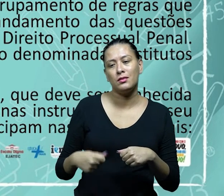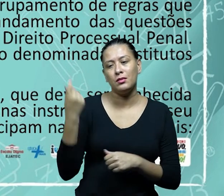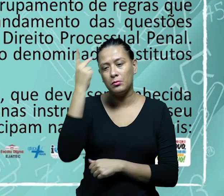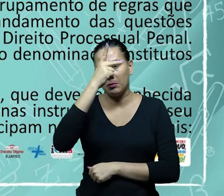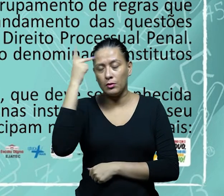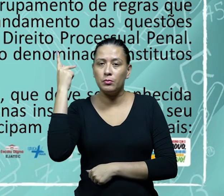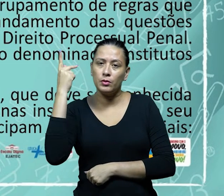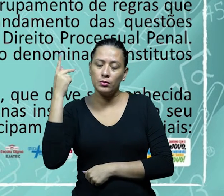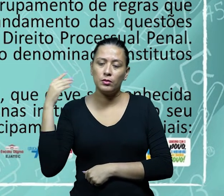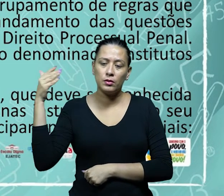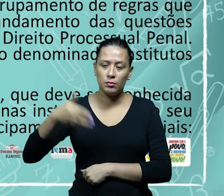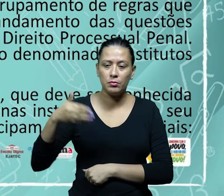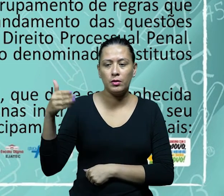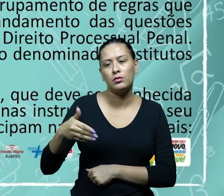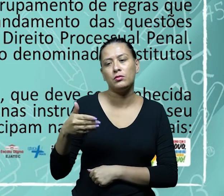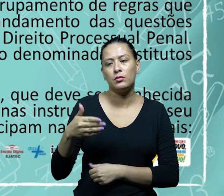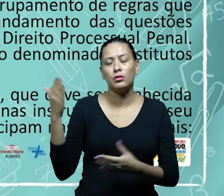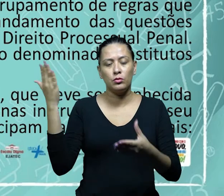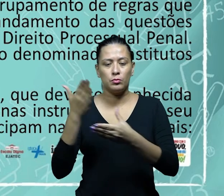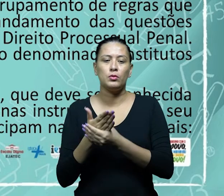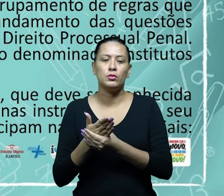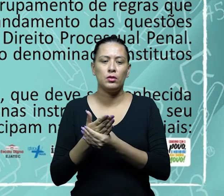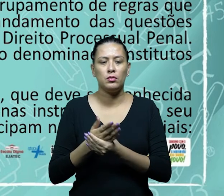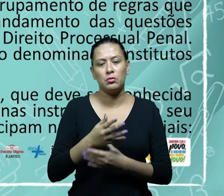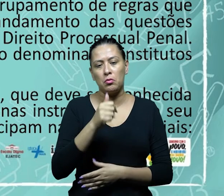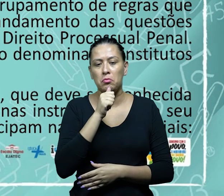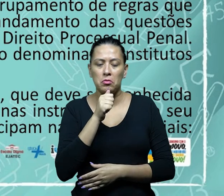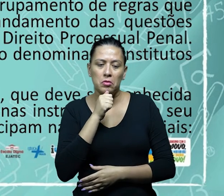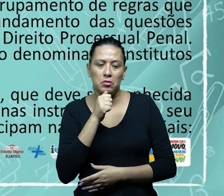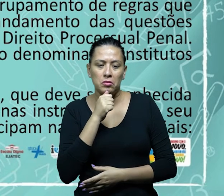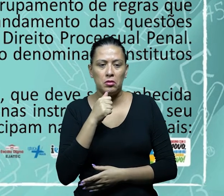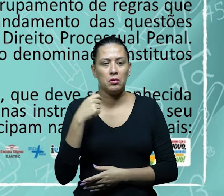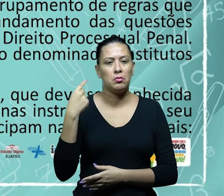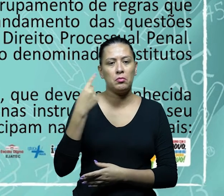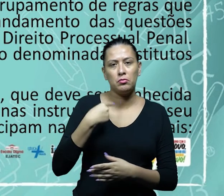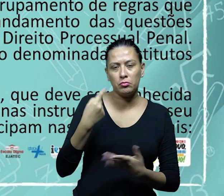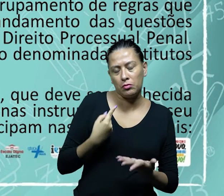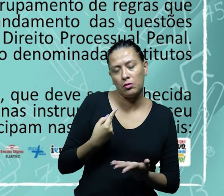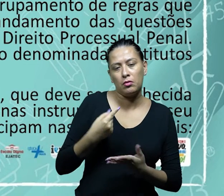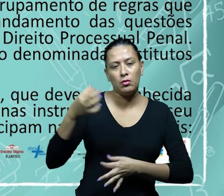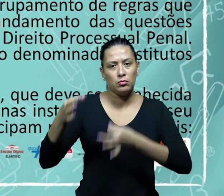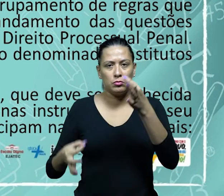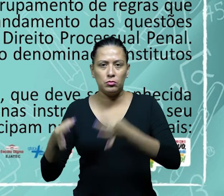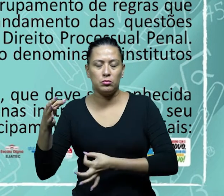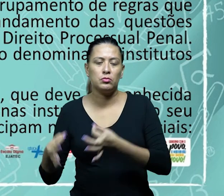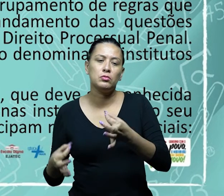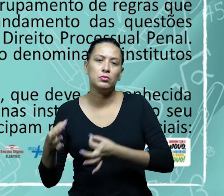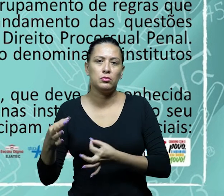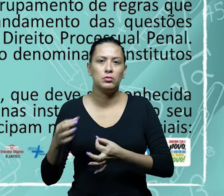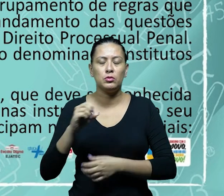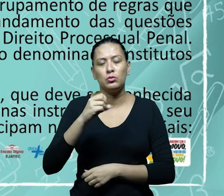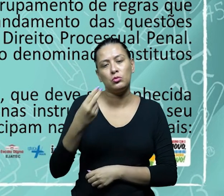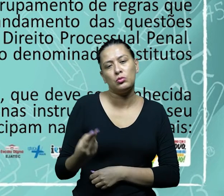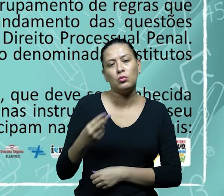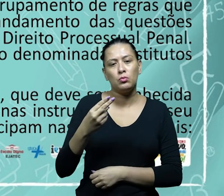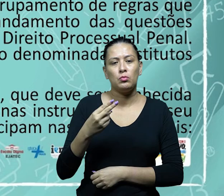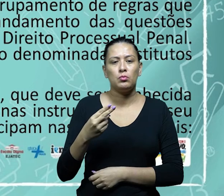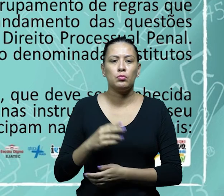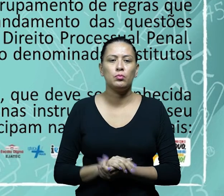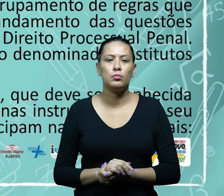e o seu conhecimento é necessário somente para aqueles que participam dança das ações judiciais nós como os advogados